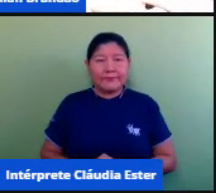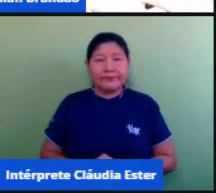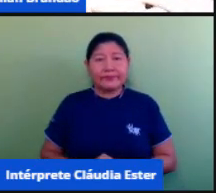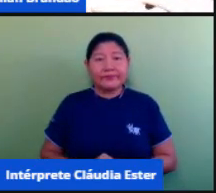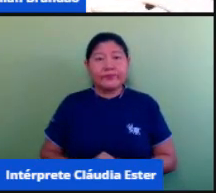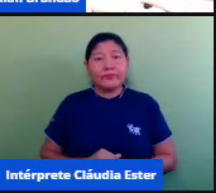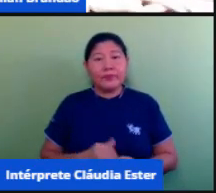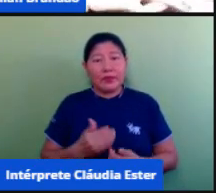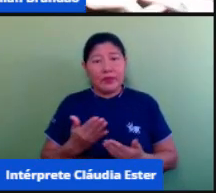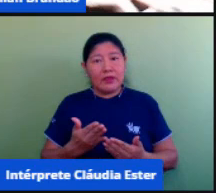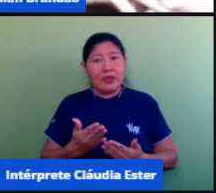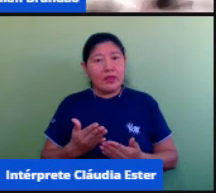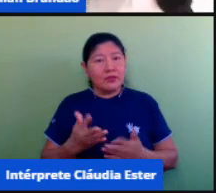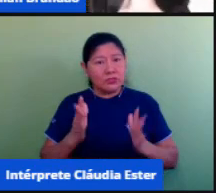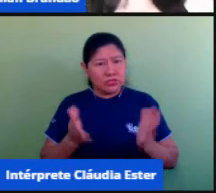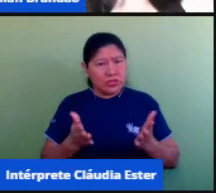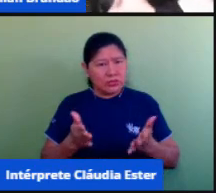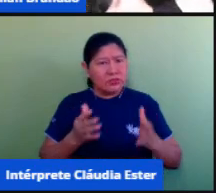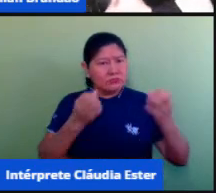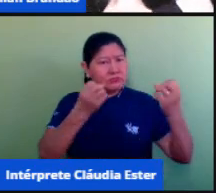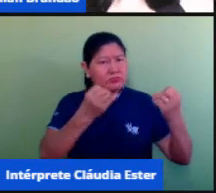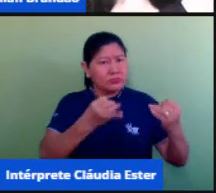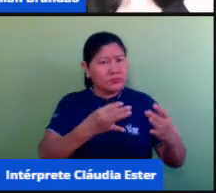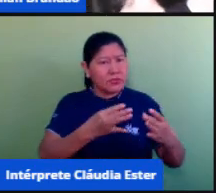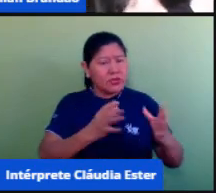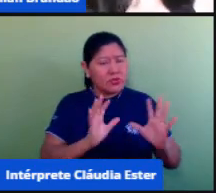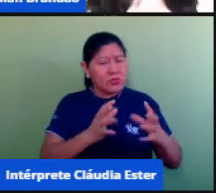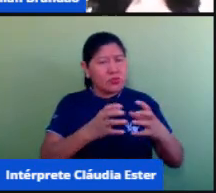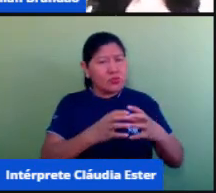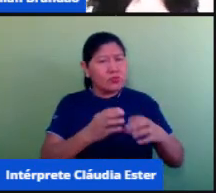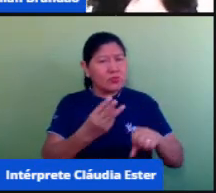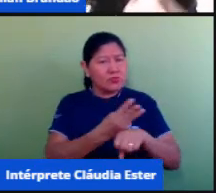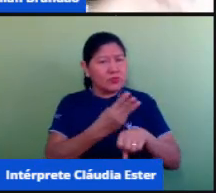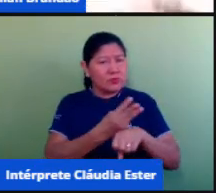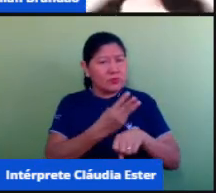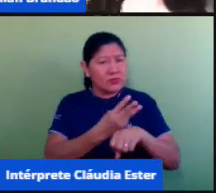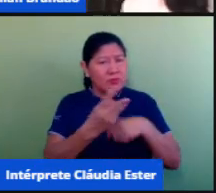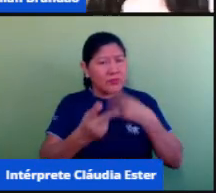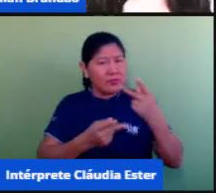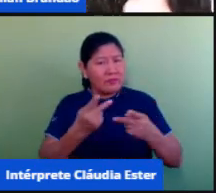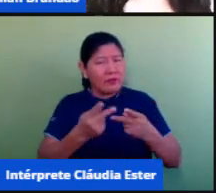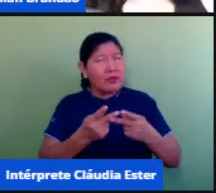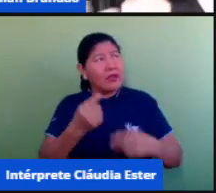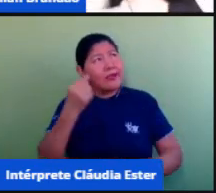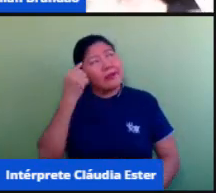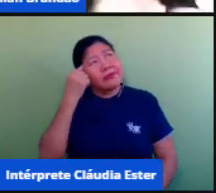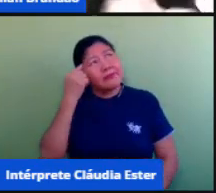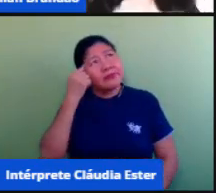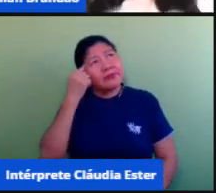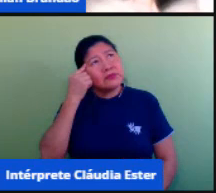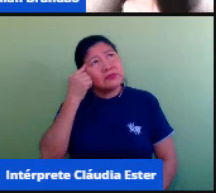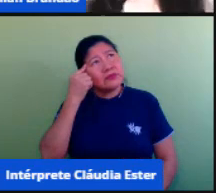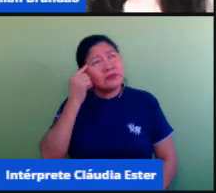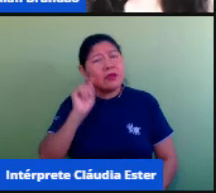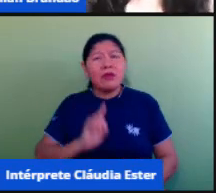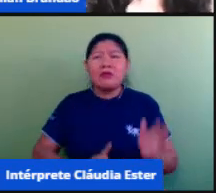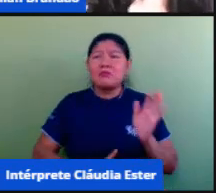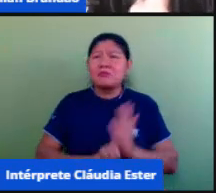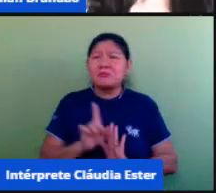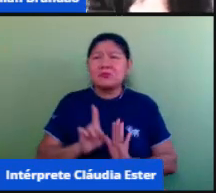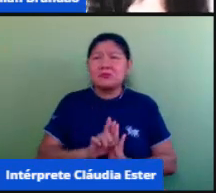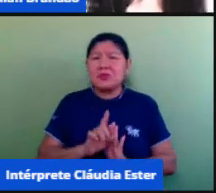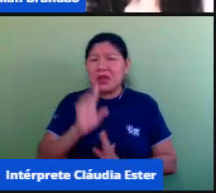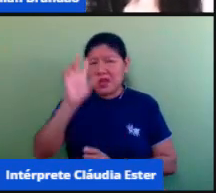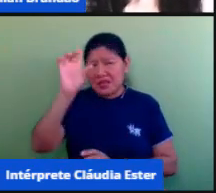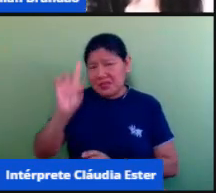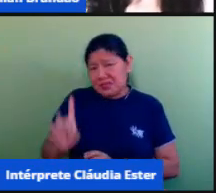Bom, como eu disse aqui para vocês, grupos de WhatsApp. Vocês vão estar me dizendo assim, podem estar se perguntando, né? Mas o que essa diretora